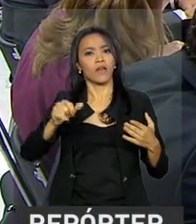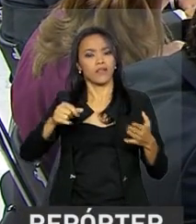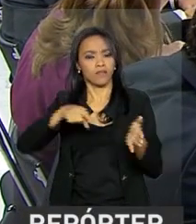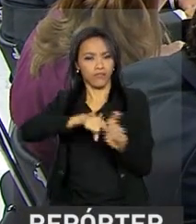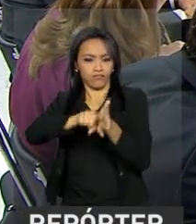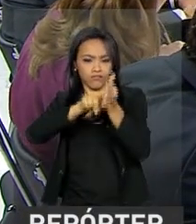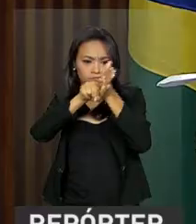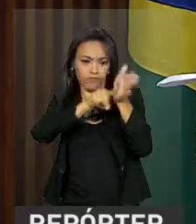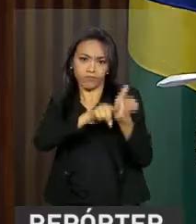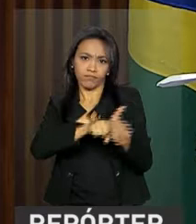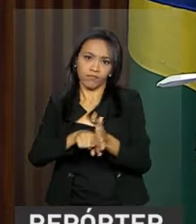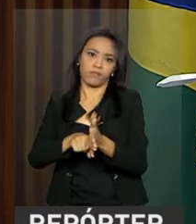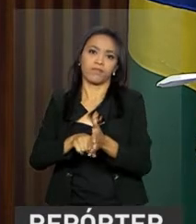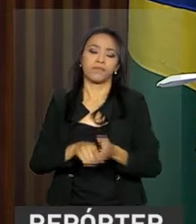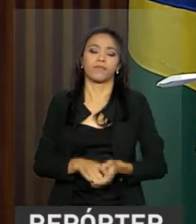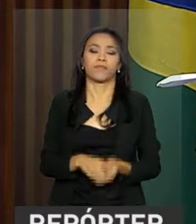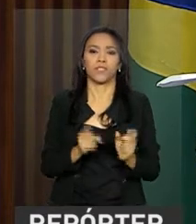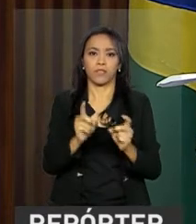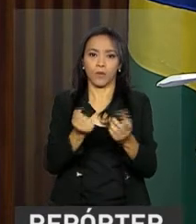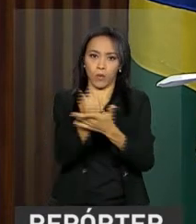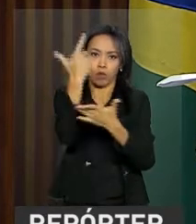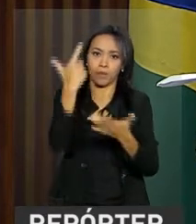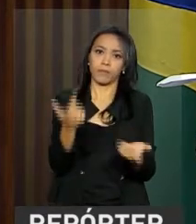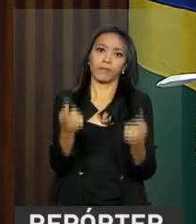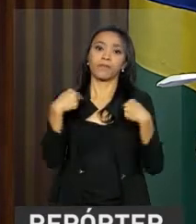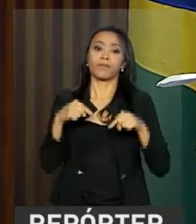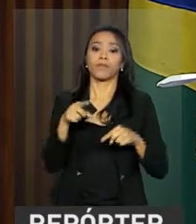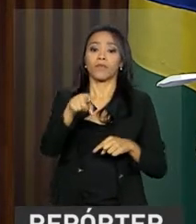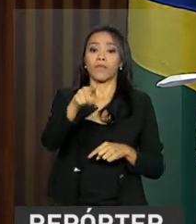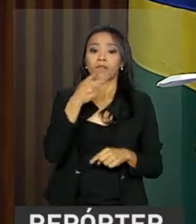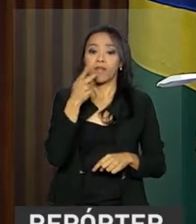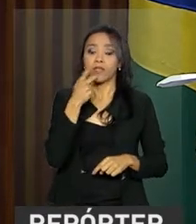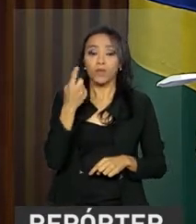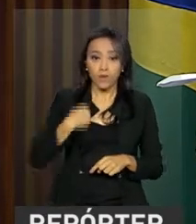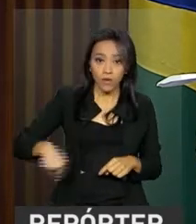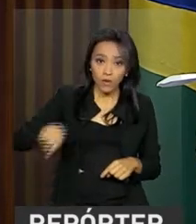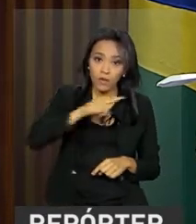importadores nós queremos reiterar